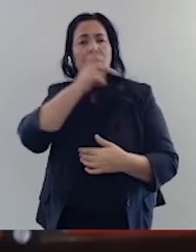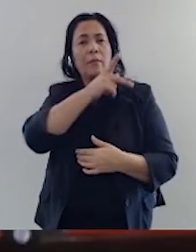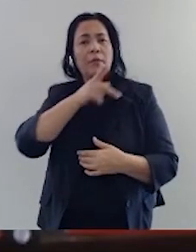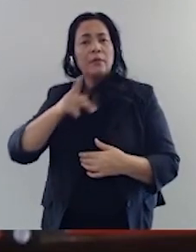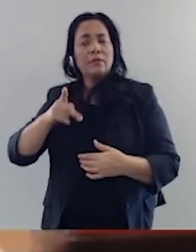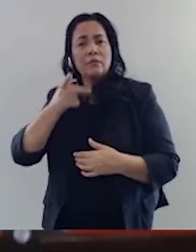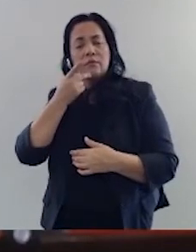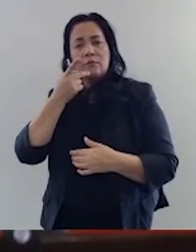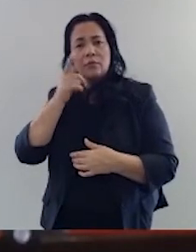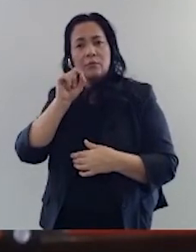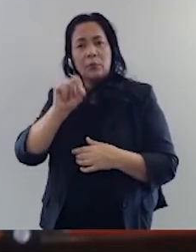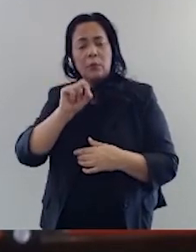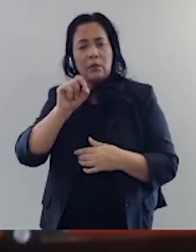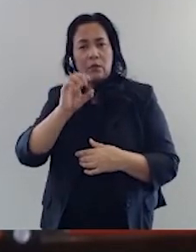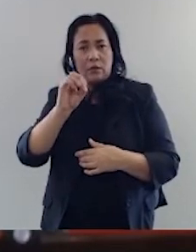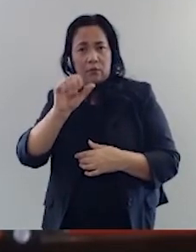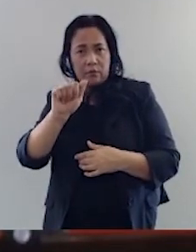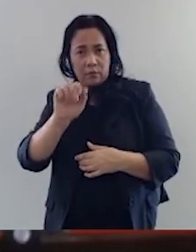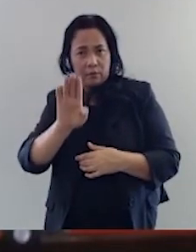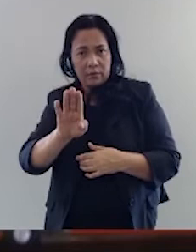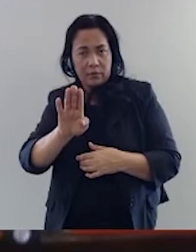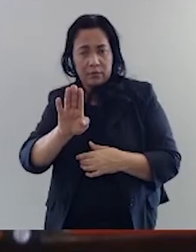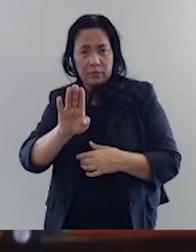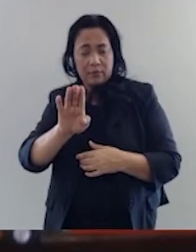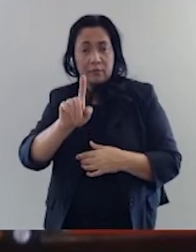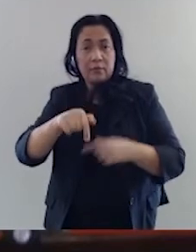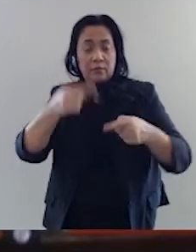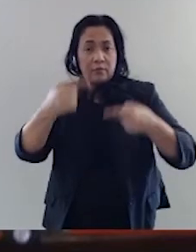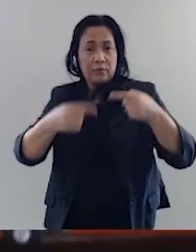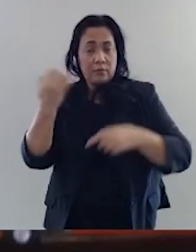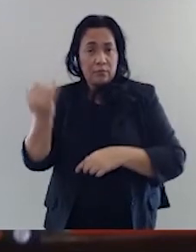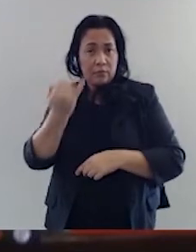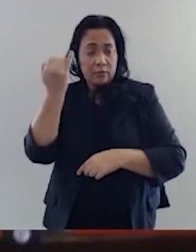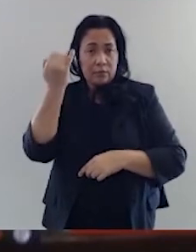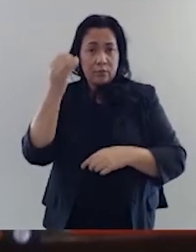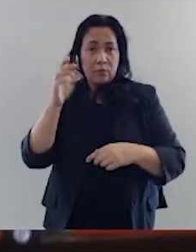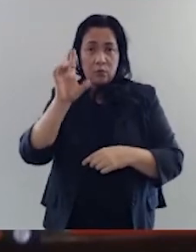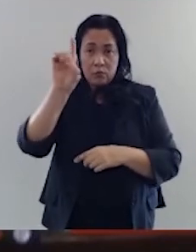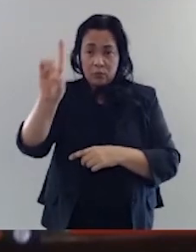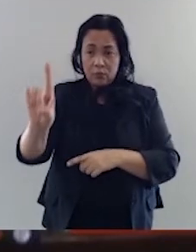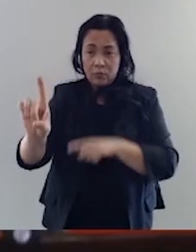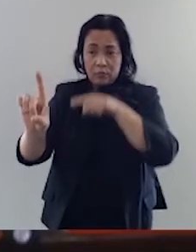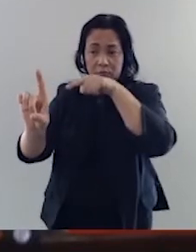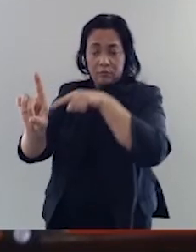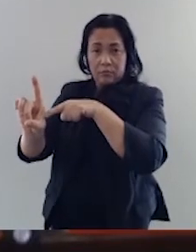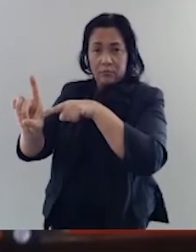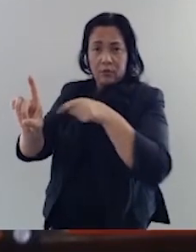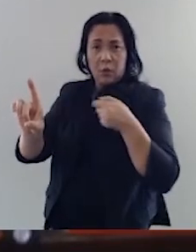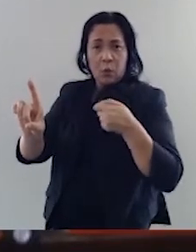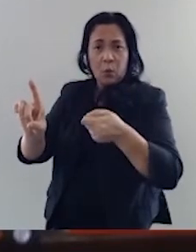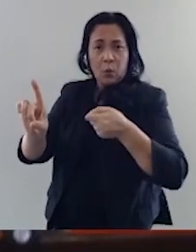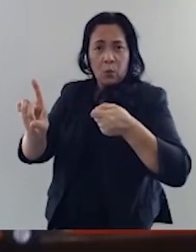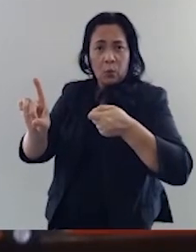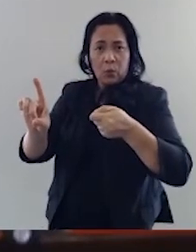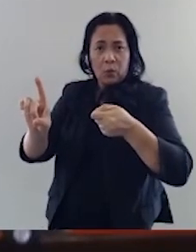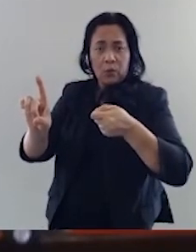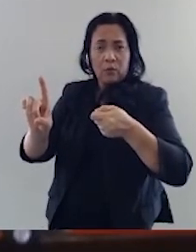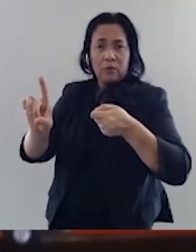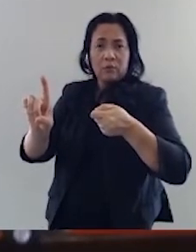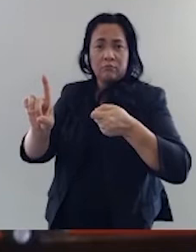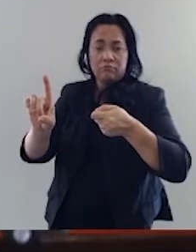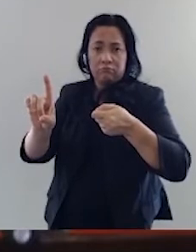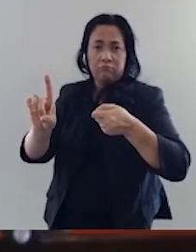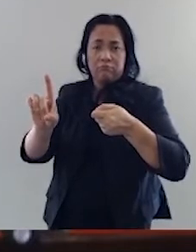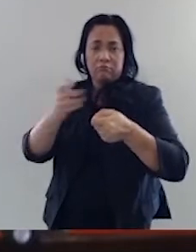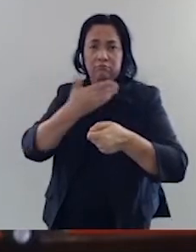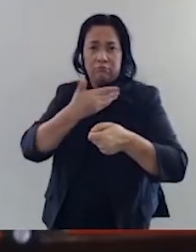democracia um elemento muito importante. O direito controla o poder, mas é muito importante que